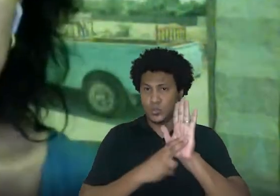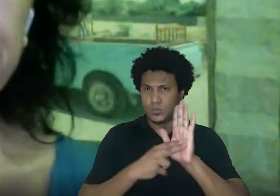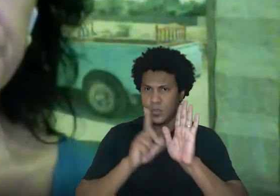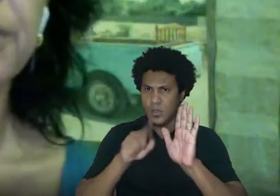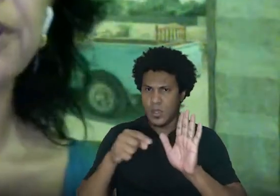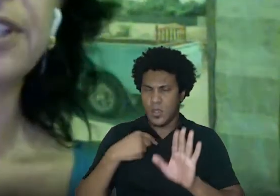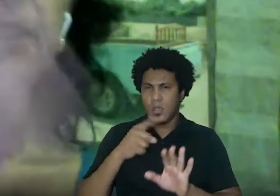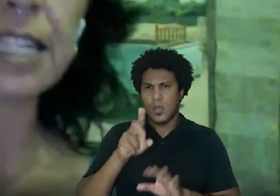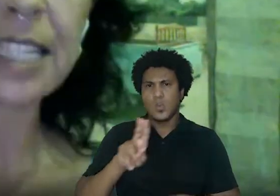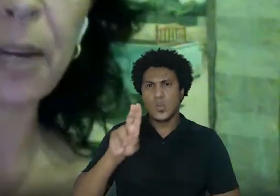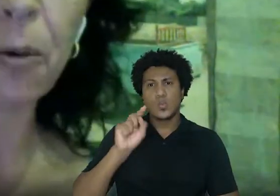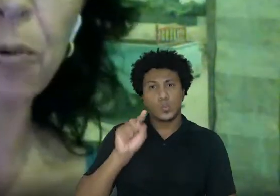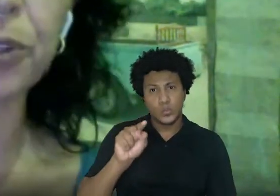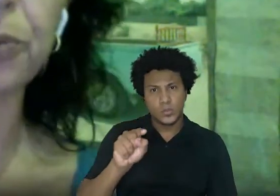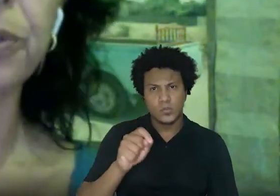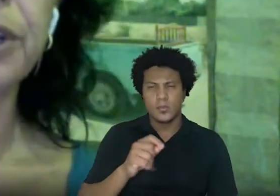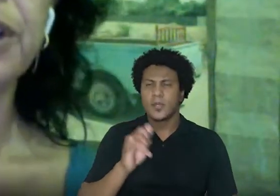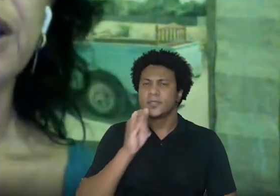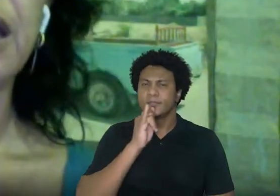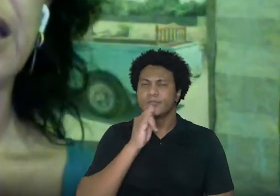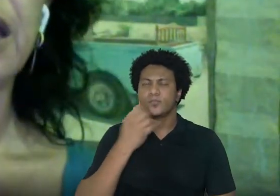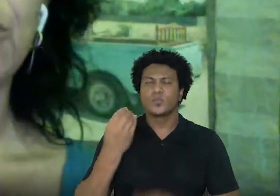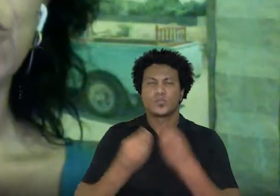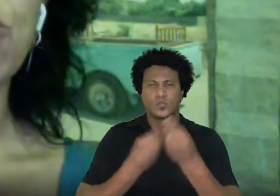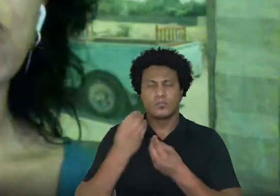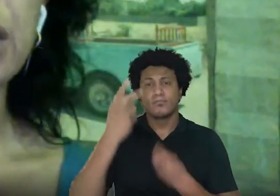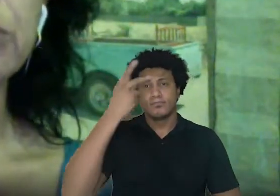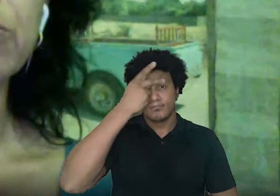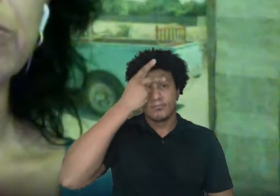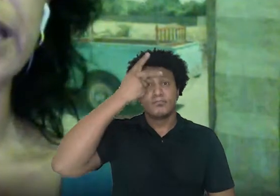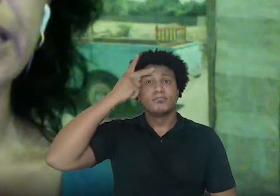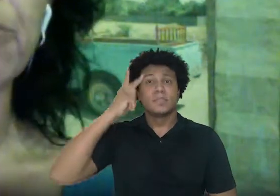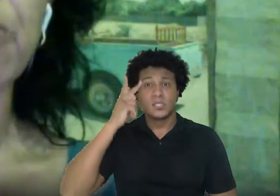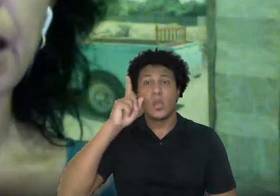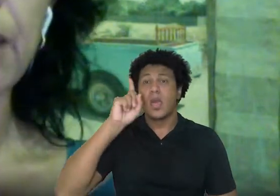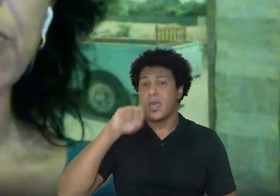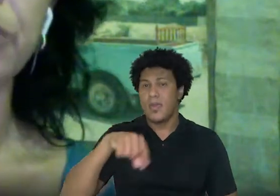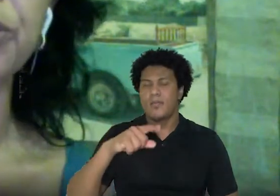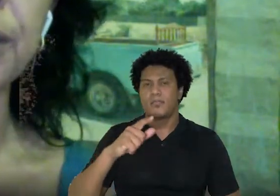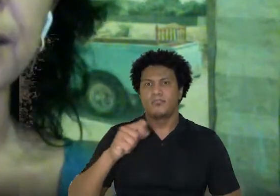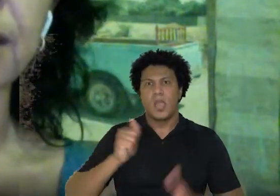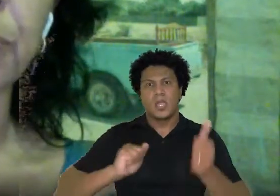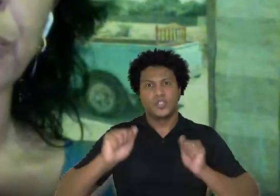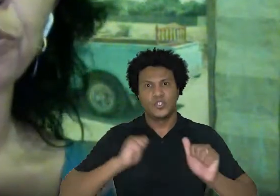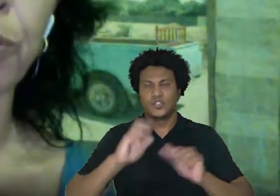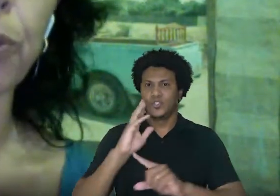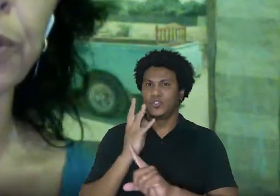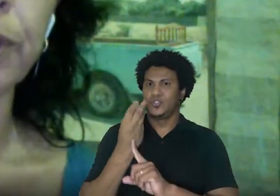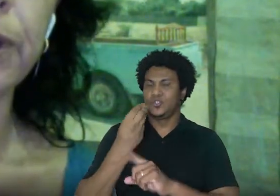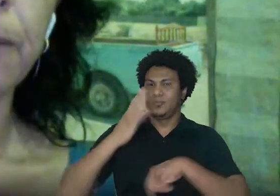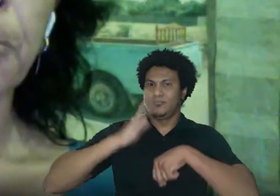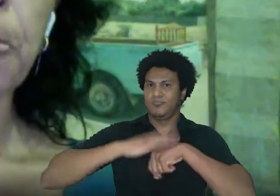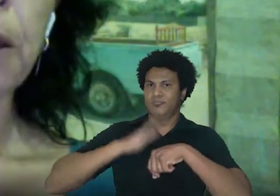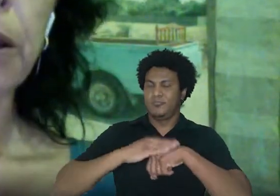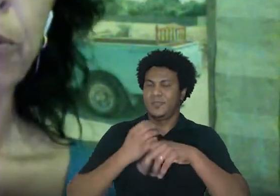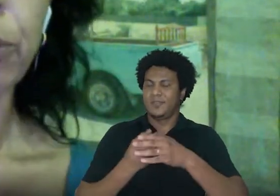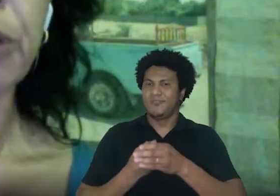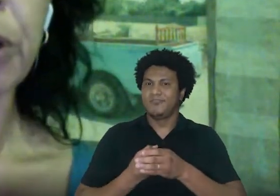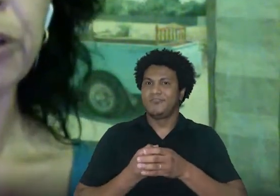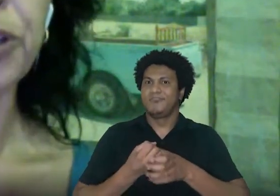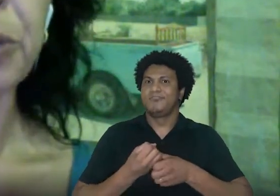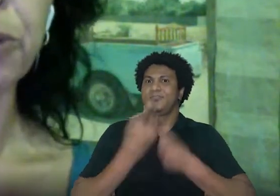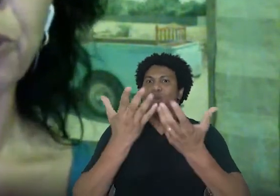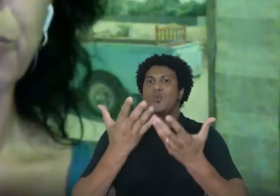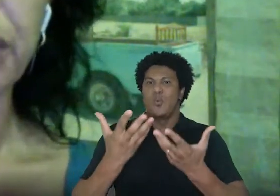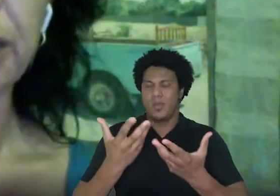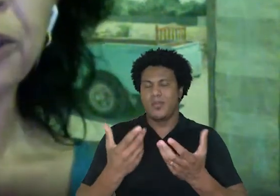uso desse recurso, o quão rico é o artista produtor, quando eu falo